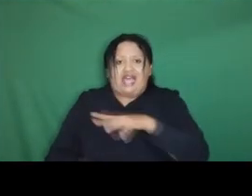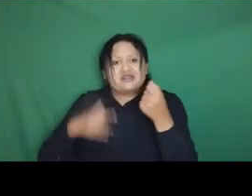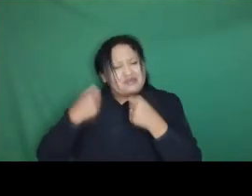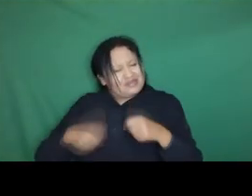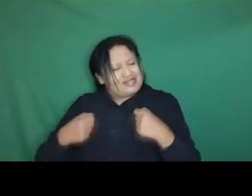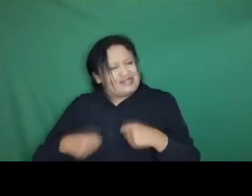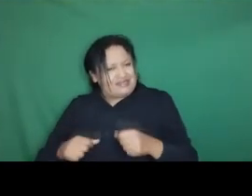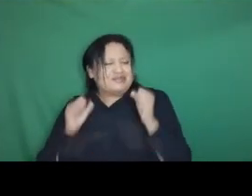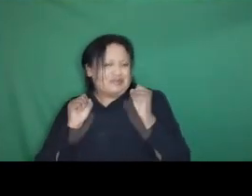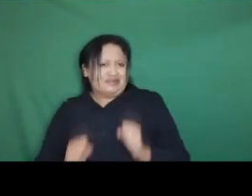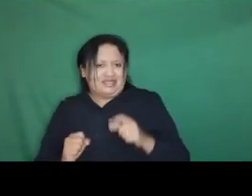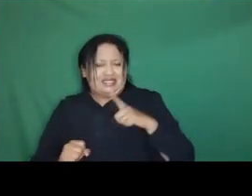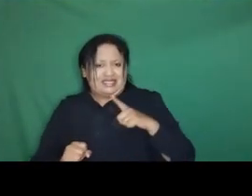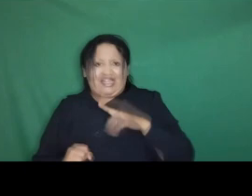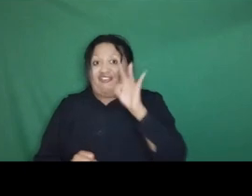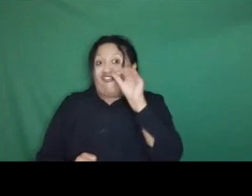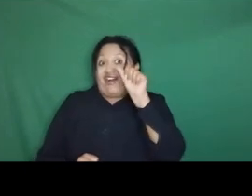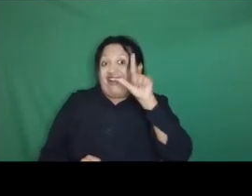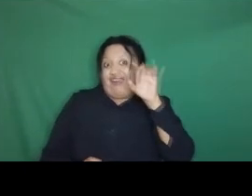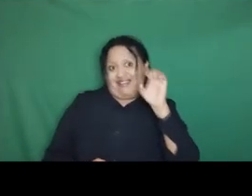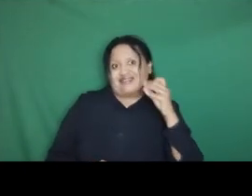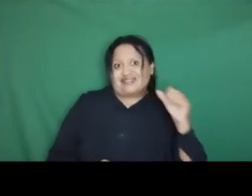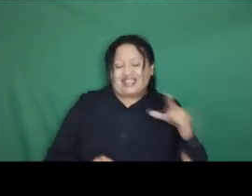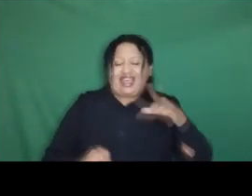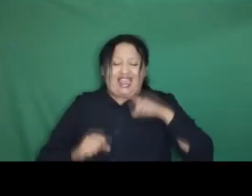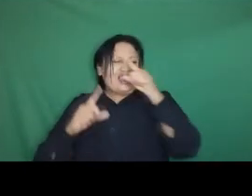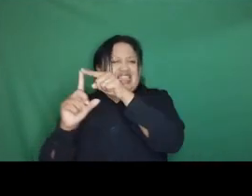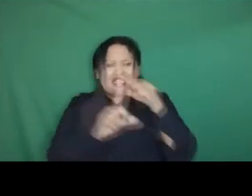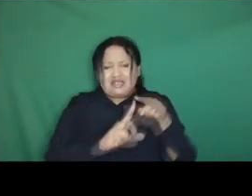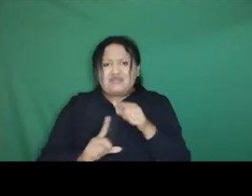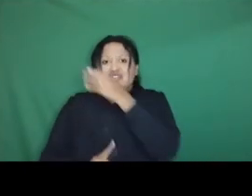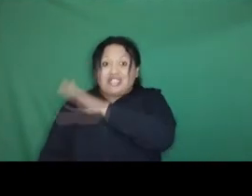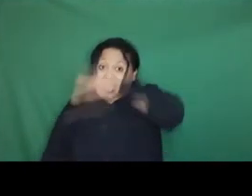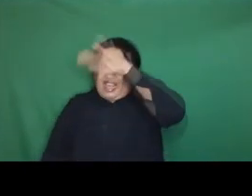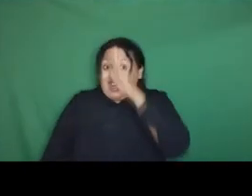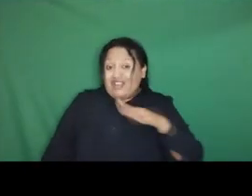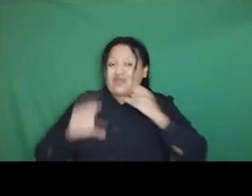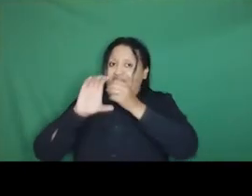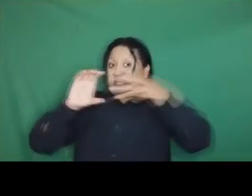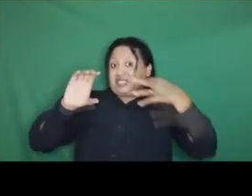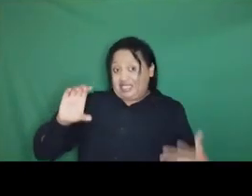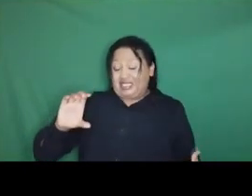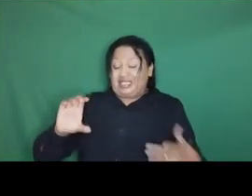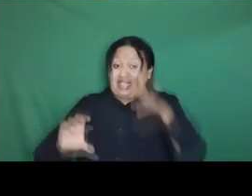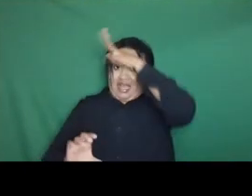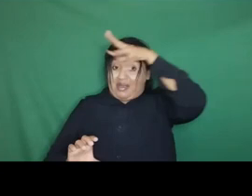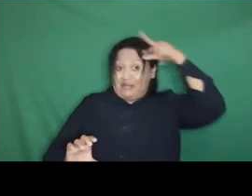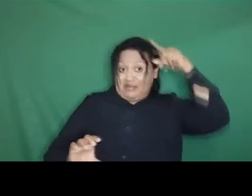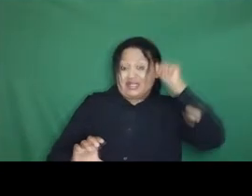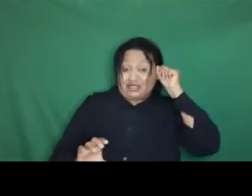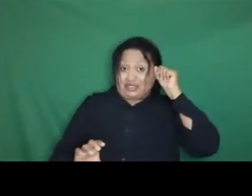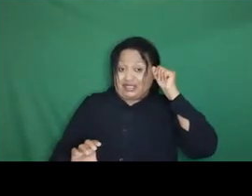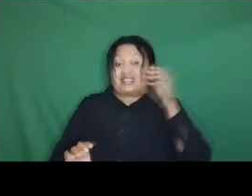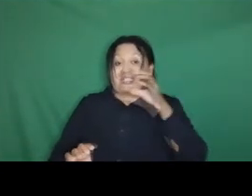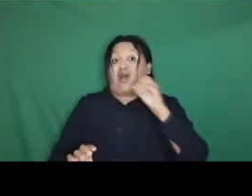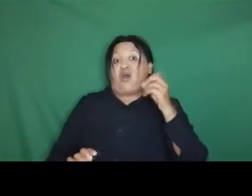de Fases e tabuleiros costeiros já que esses tipos de relevos São características da Zona Costeira e áreas de contato